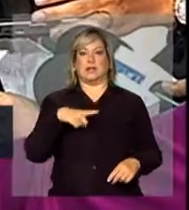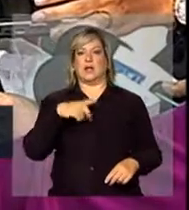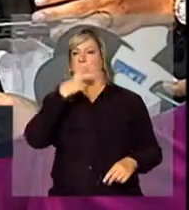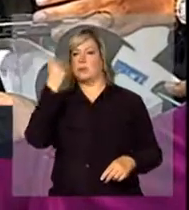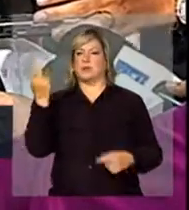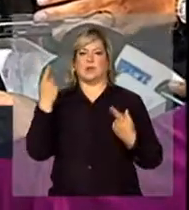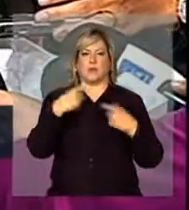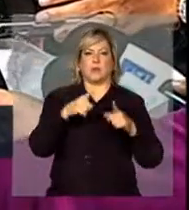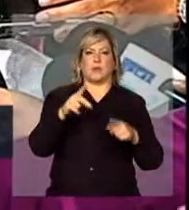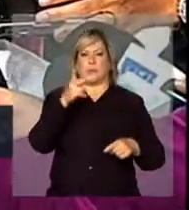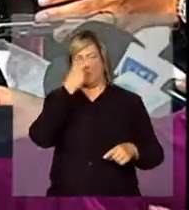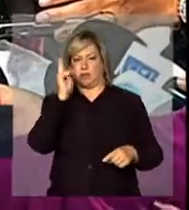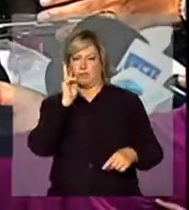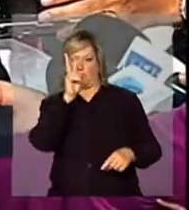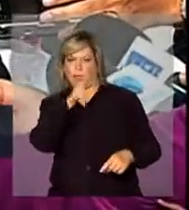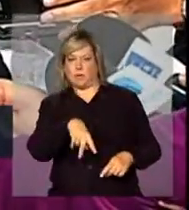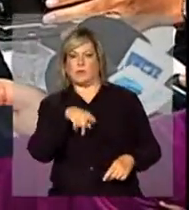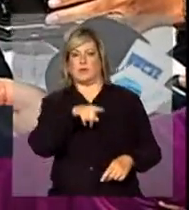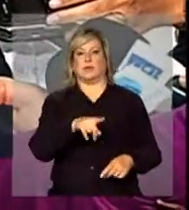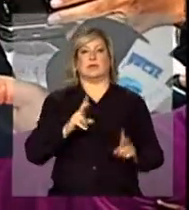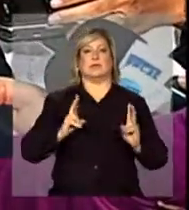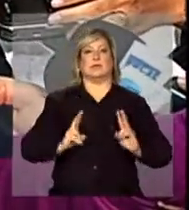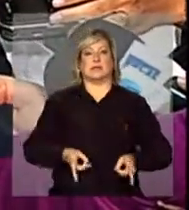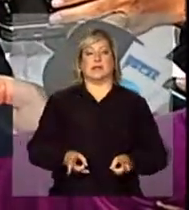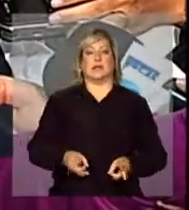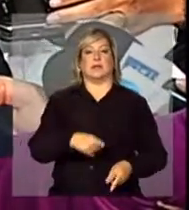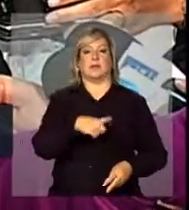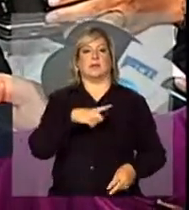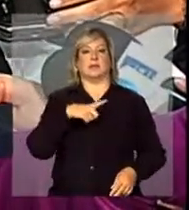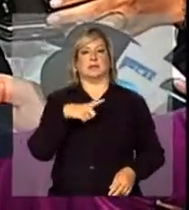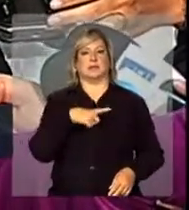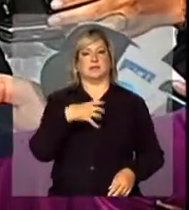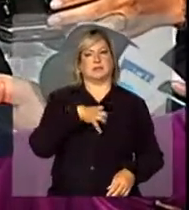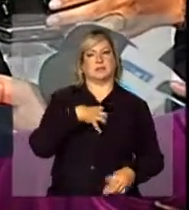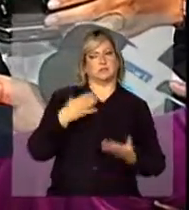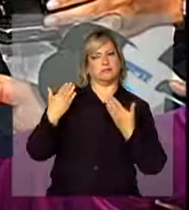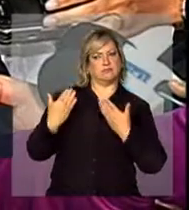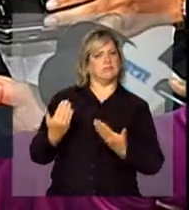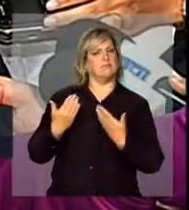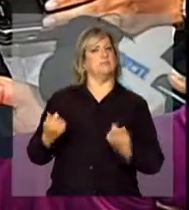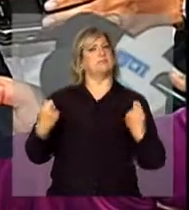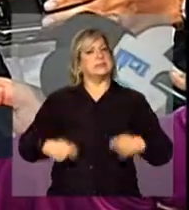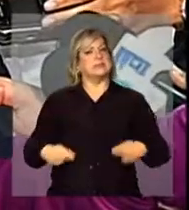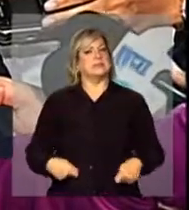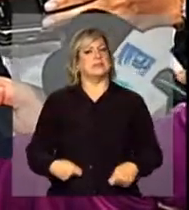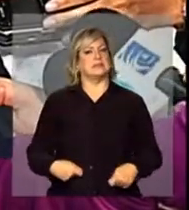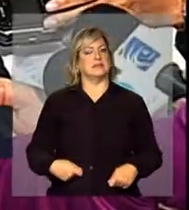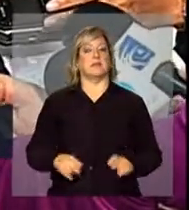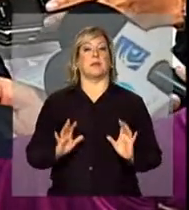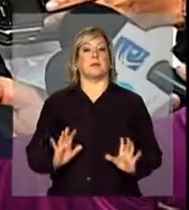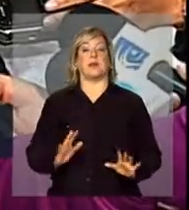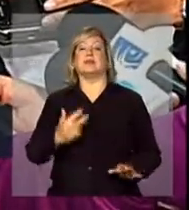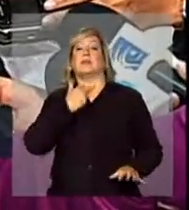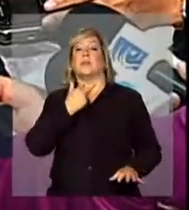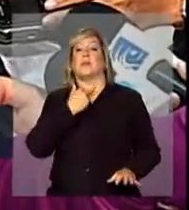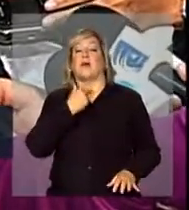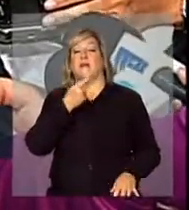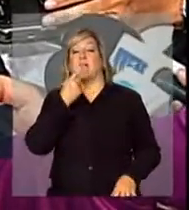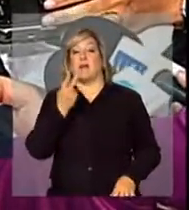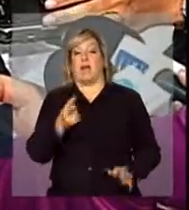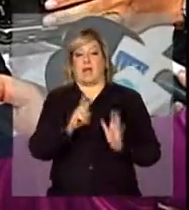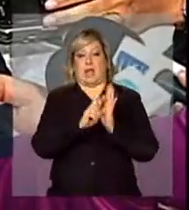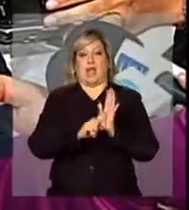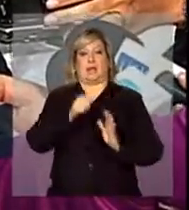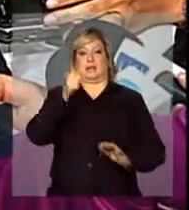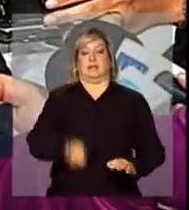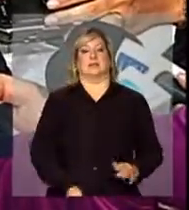se você é olhada, se você é insistentemente, você tem que desconfiar. Agora, não dá para colocar uma regra, porque